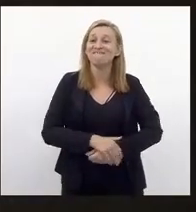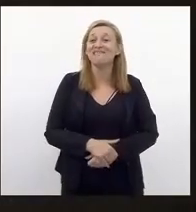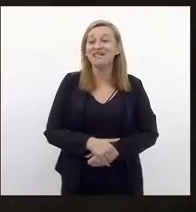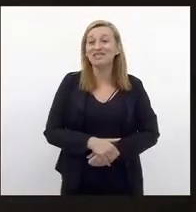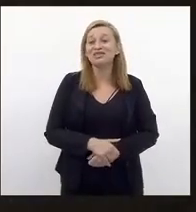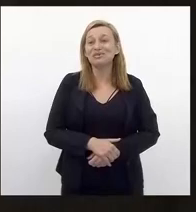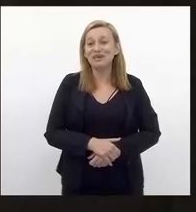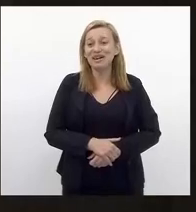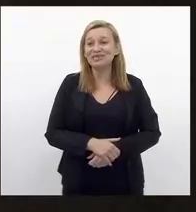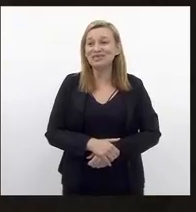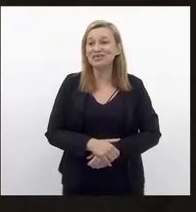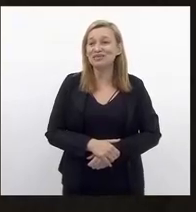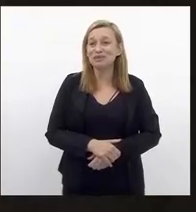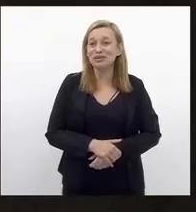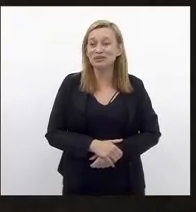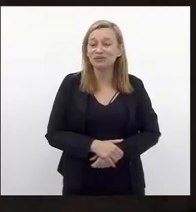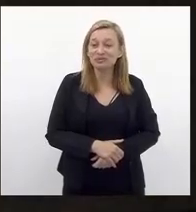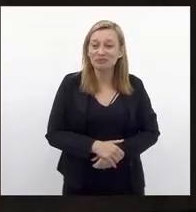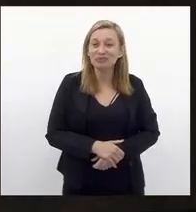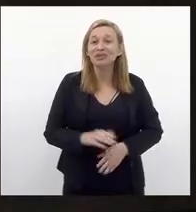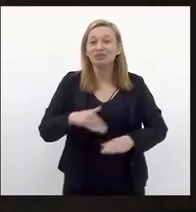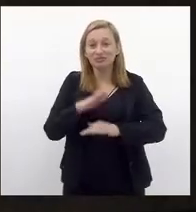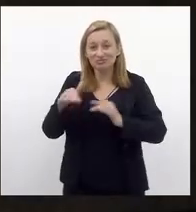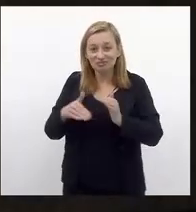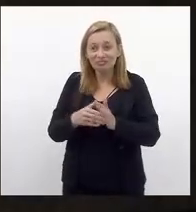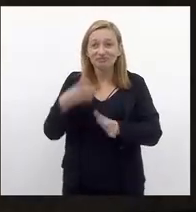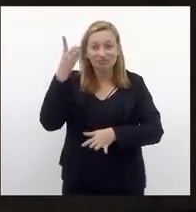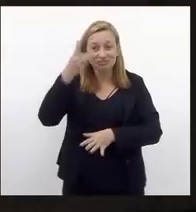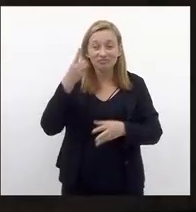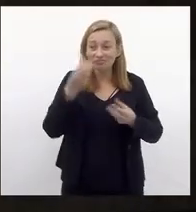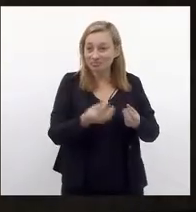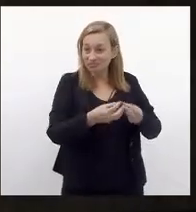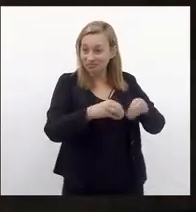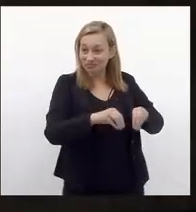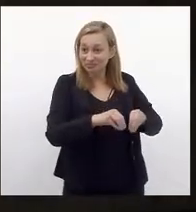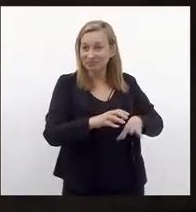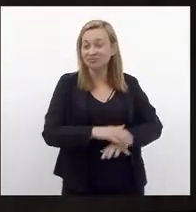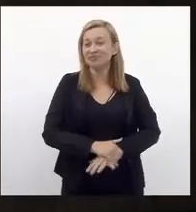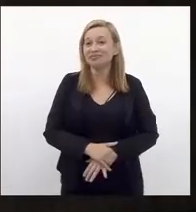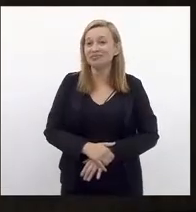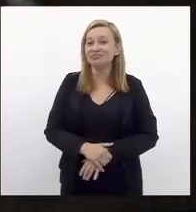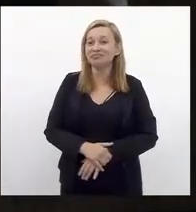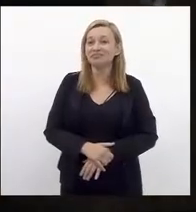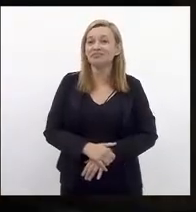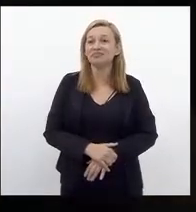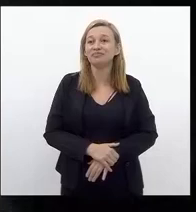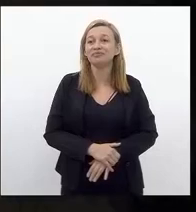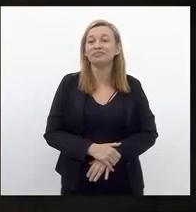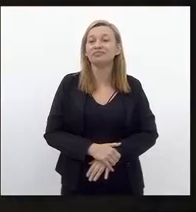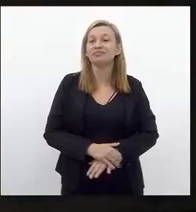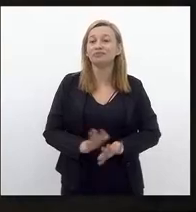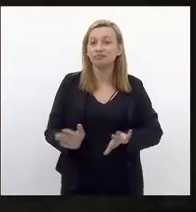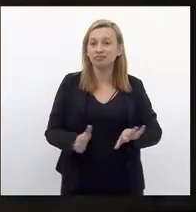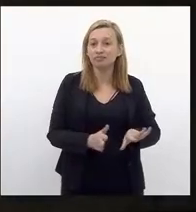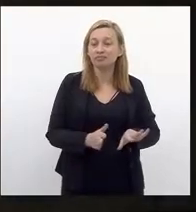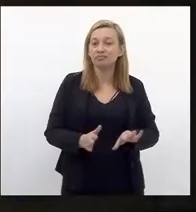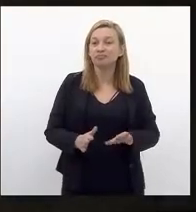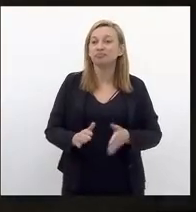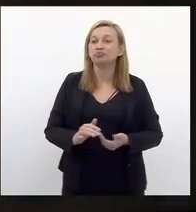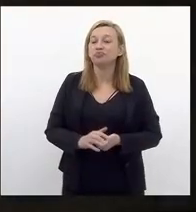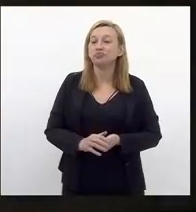capitaneado por vossa excelência e por todos os deputados que presidiram e com presidiram as audiências públicas